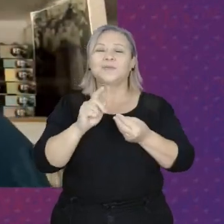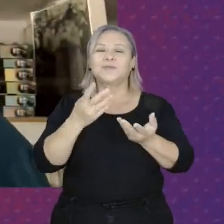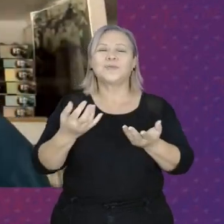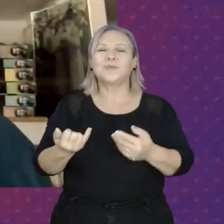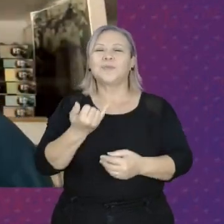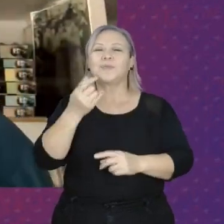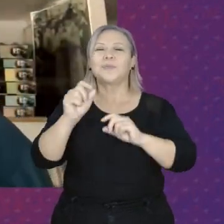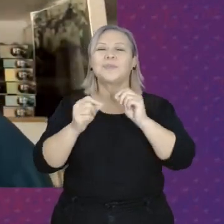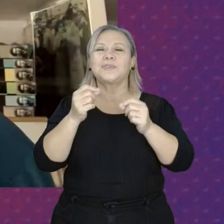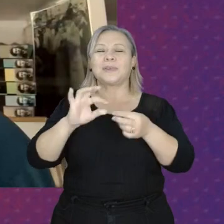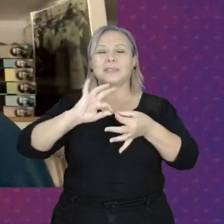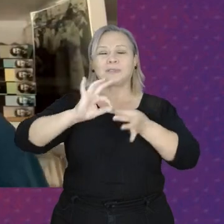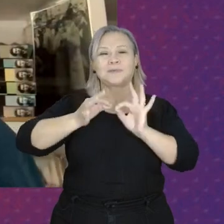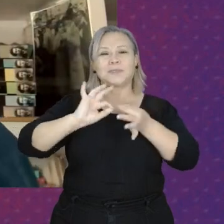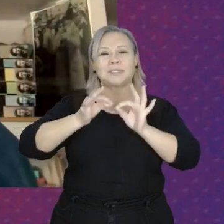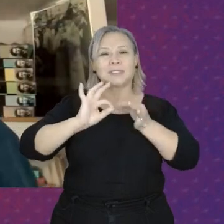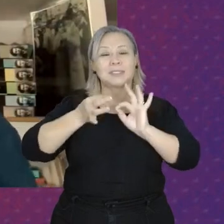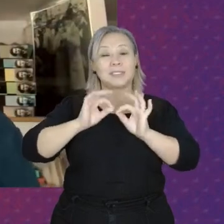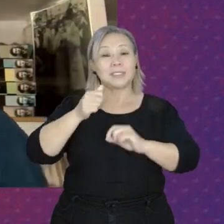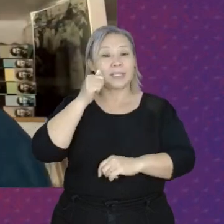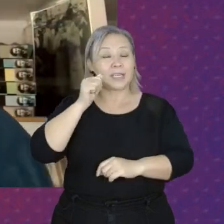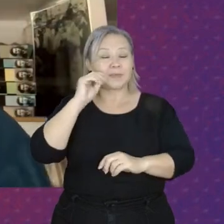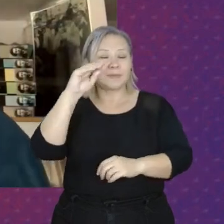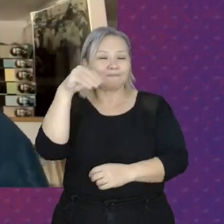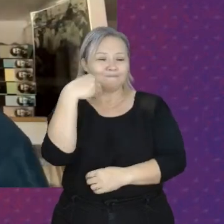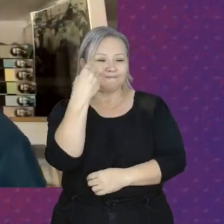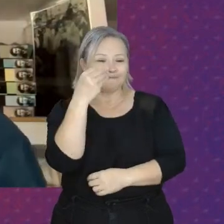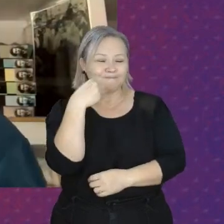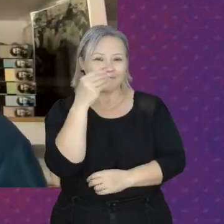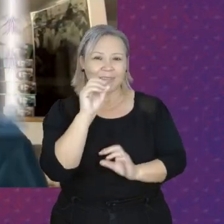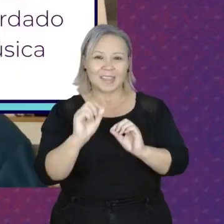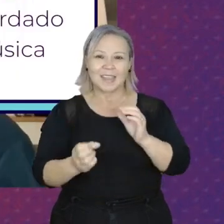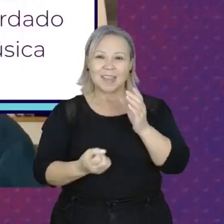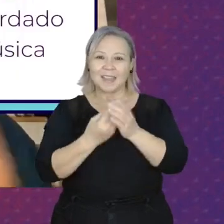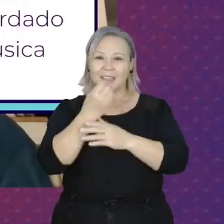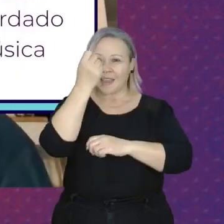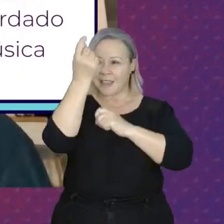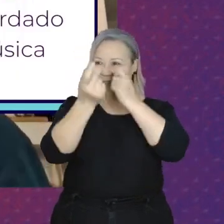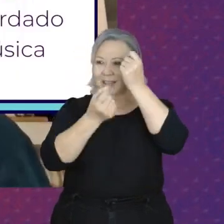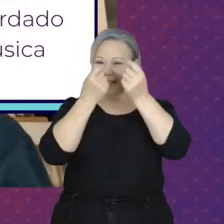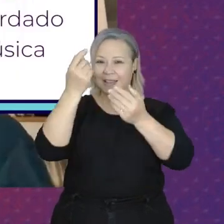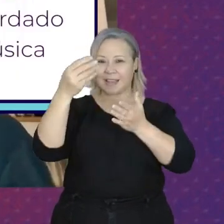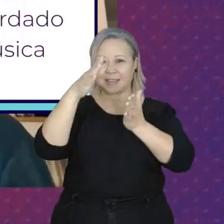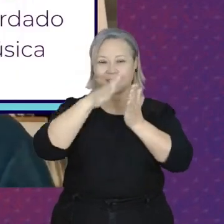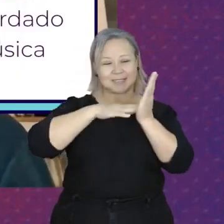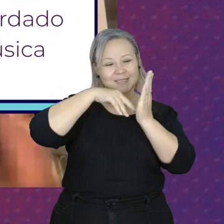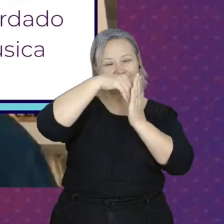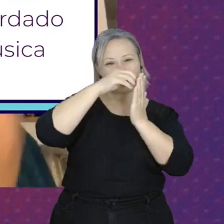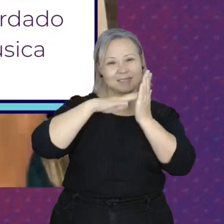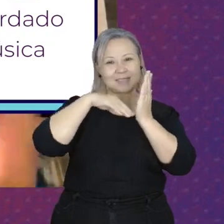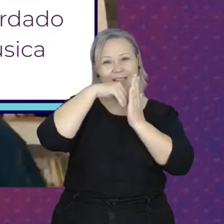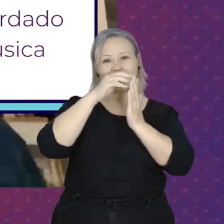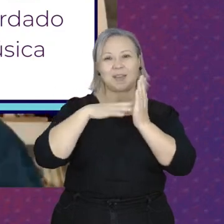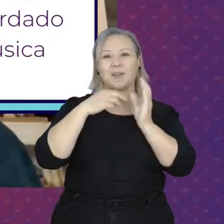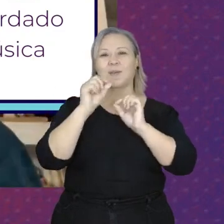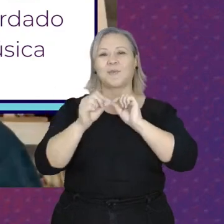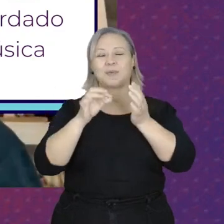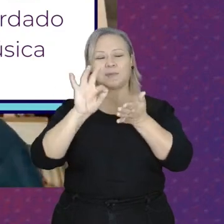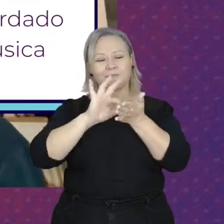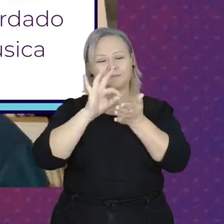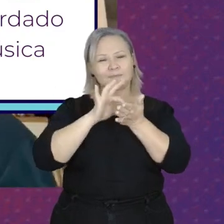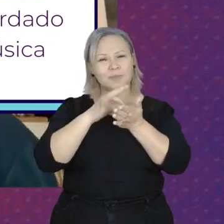tivéssemos oficinas em que as mulheres experimentassem a criação com a pintura, com a poesia, com o bordado, com a